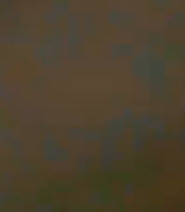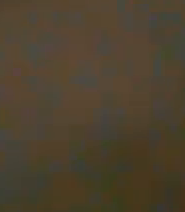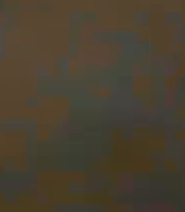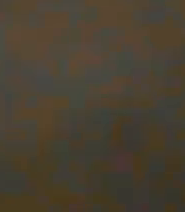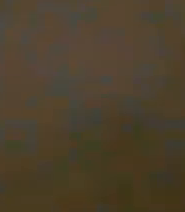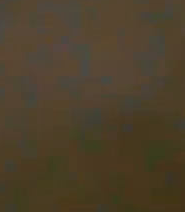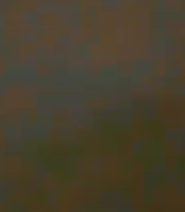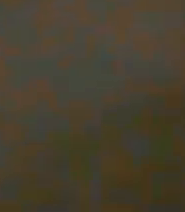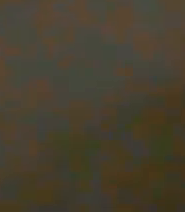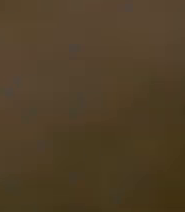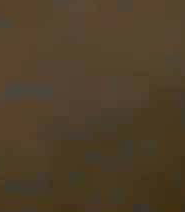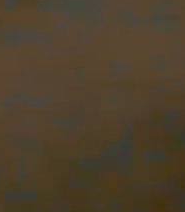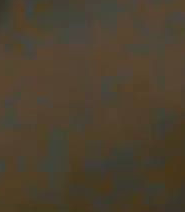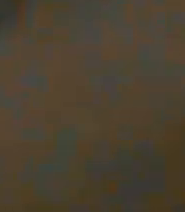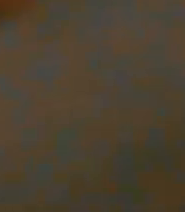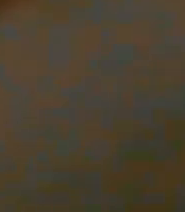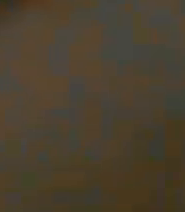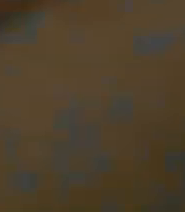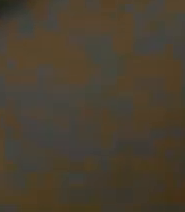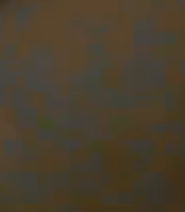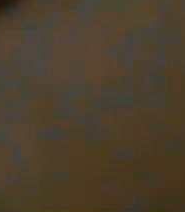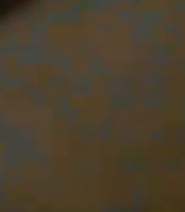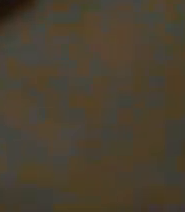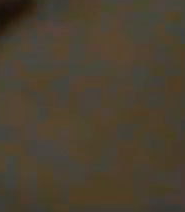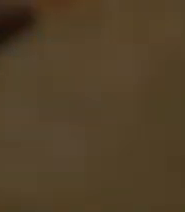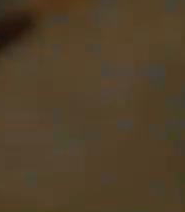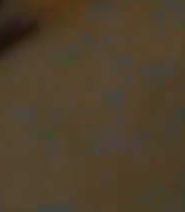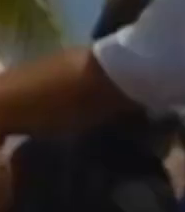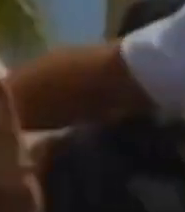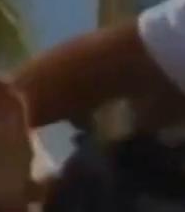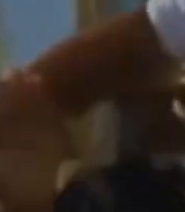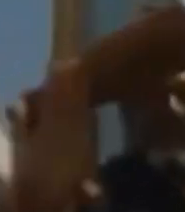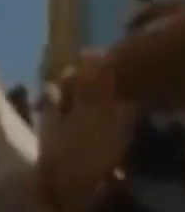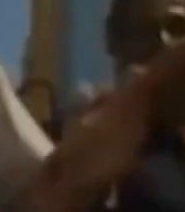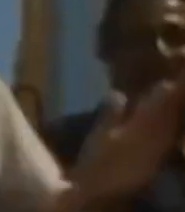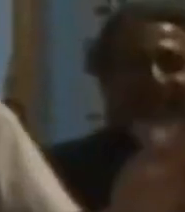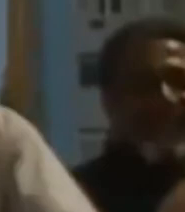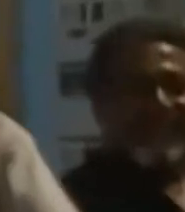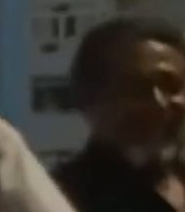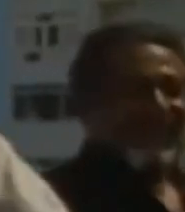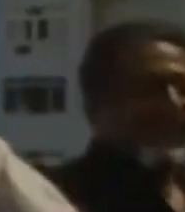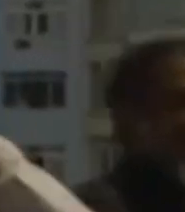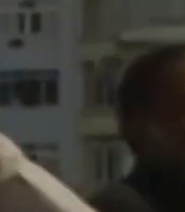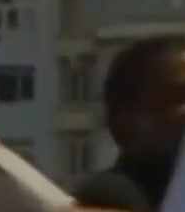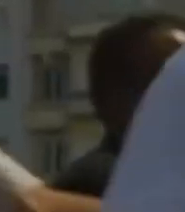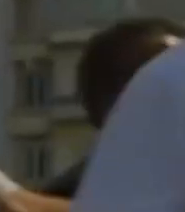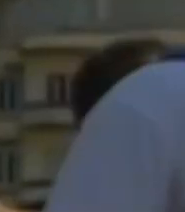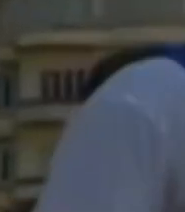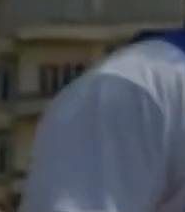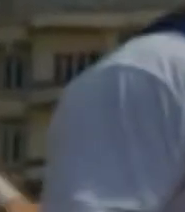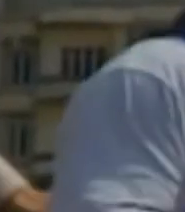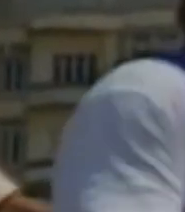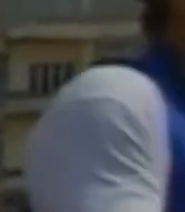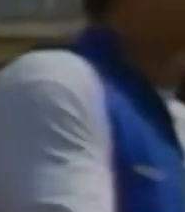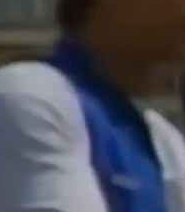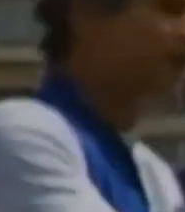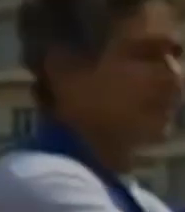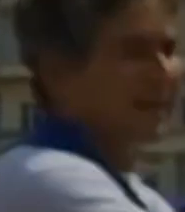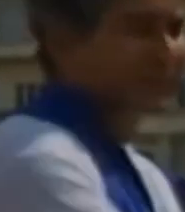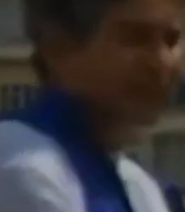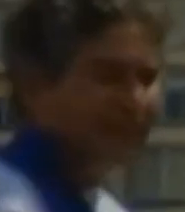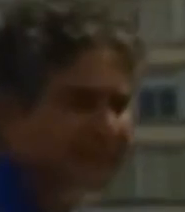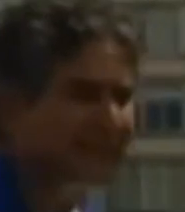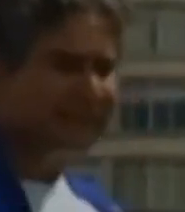novamente. Obrigado, Leonel de Moura Brizola. Herói